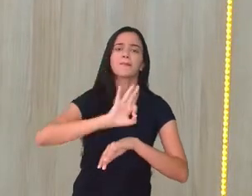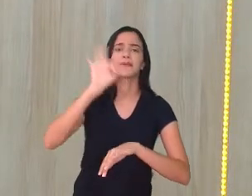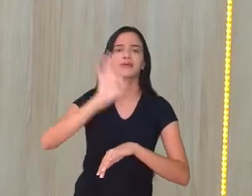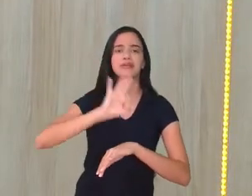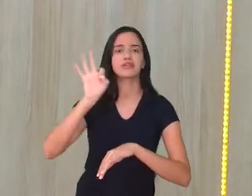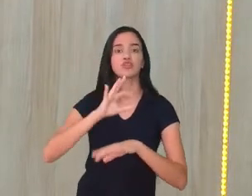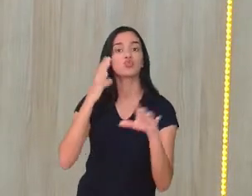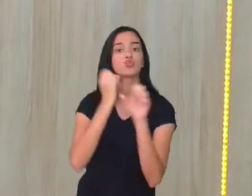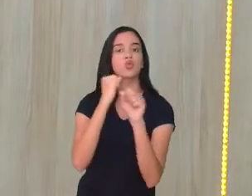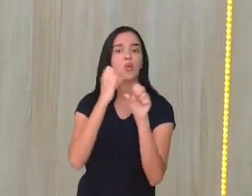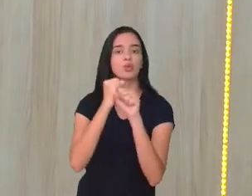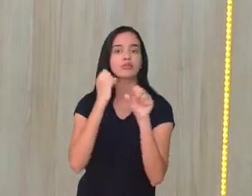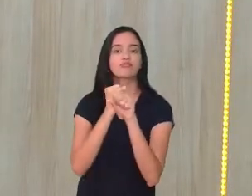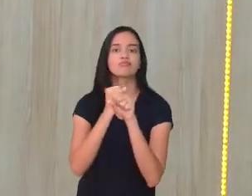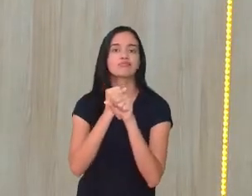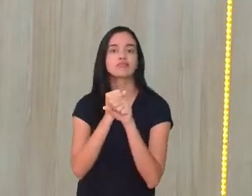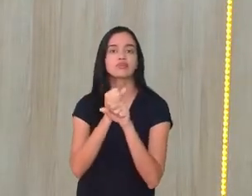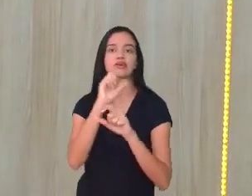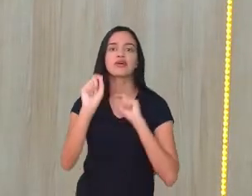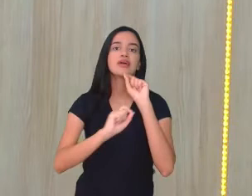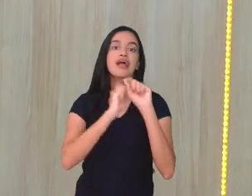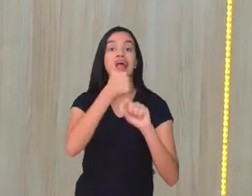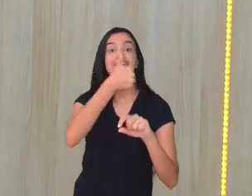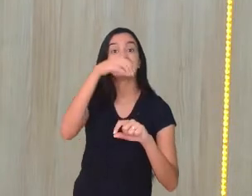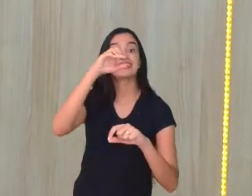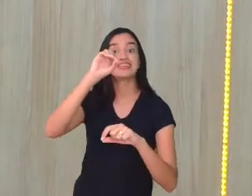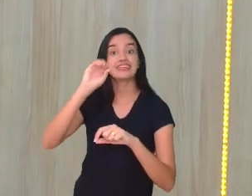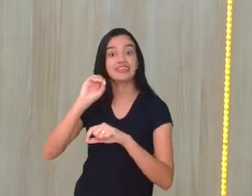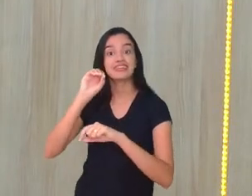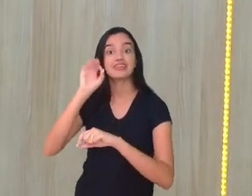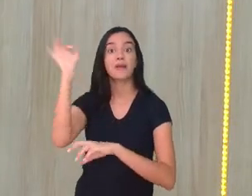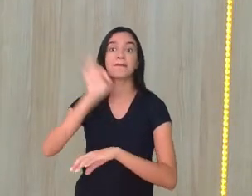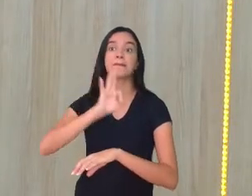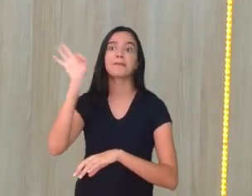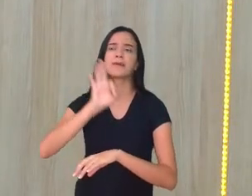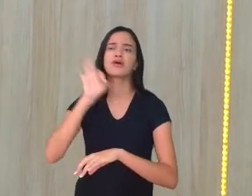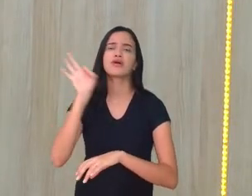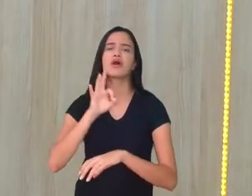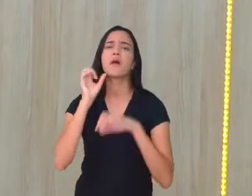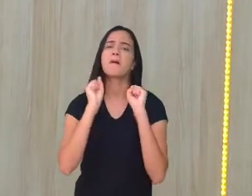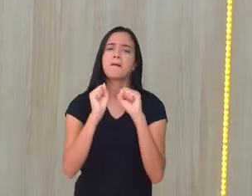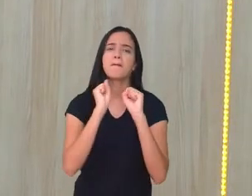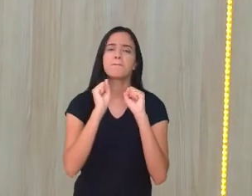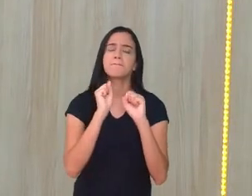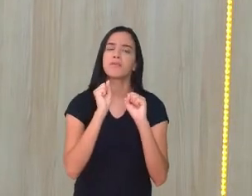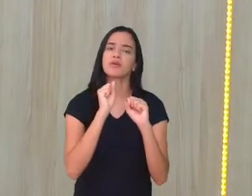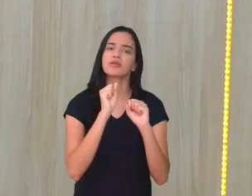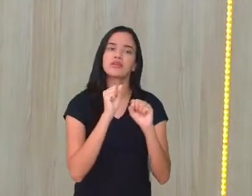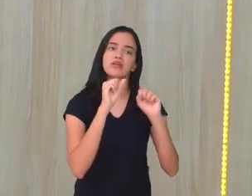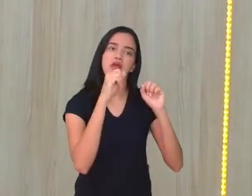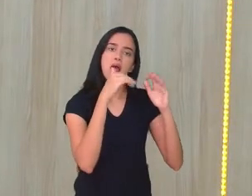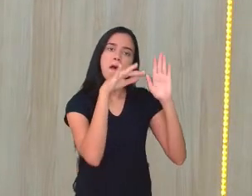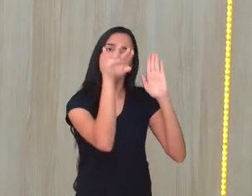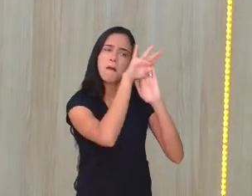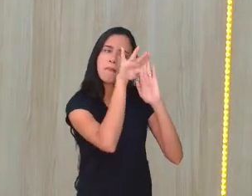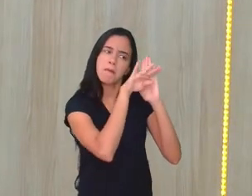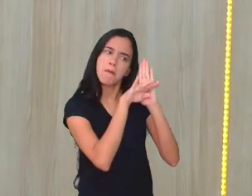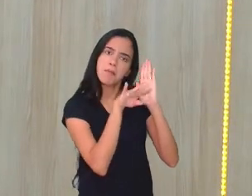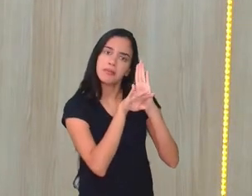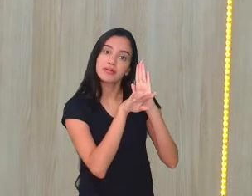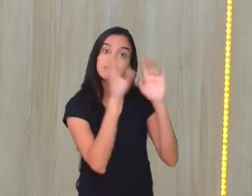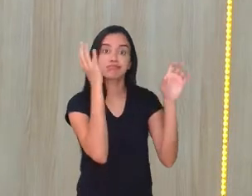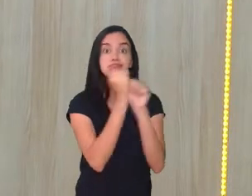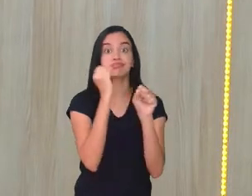o total corresponde a 100%, certo? Então, você pode somar todas essas porcentagens aqui